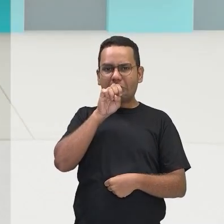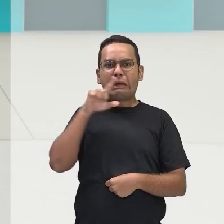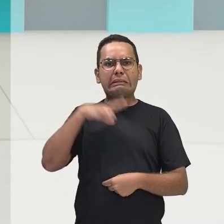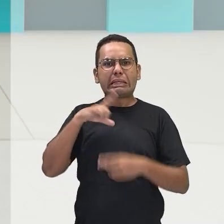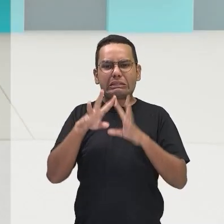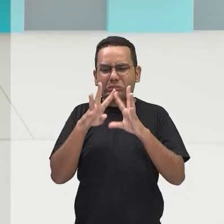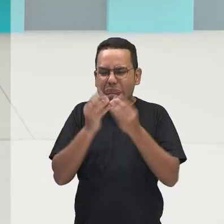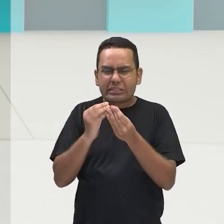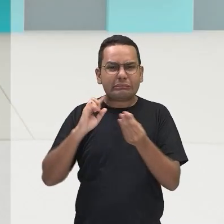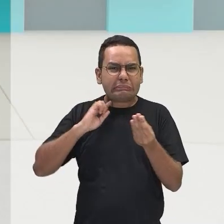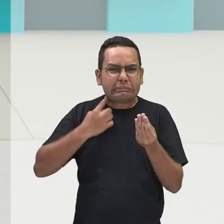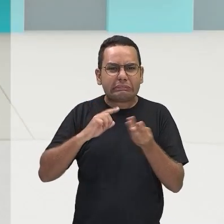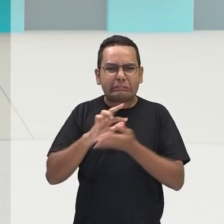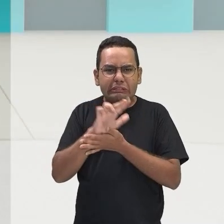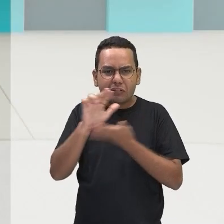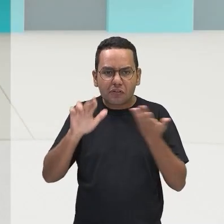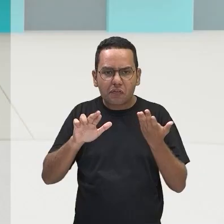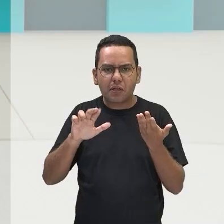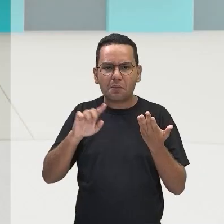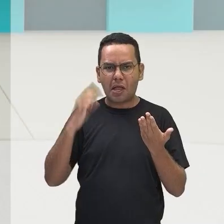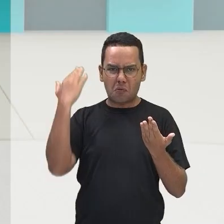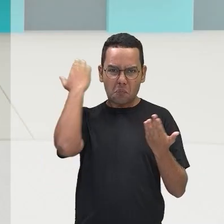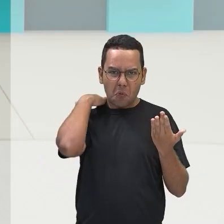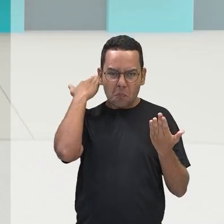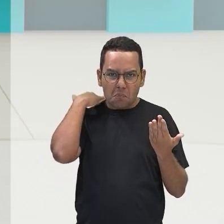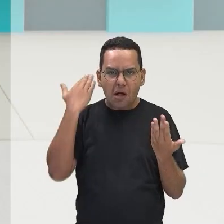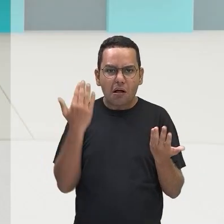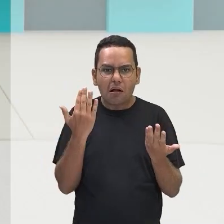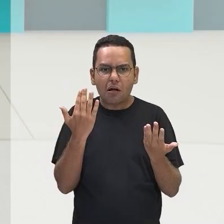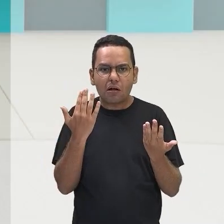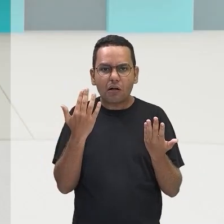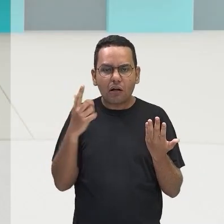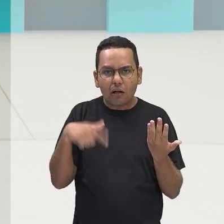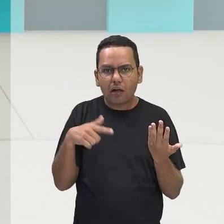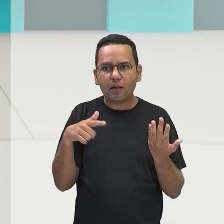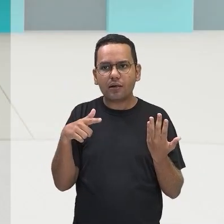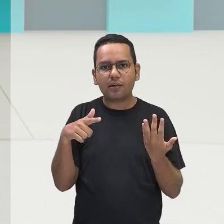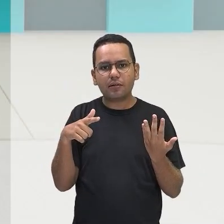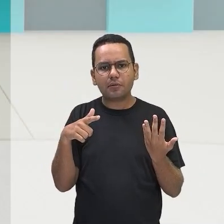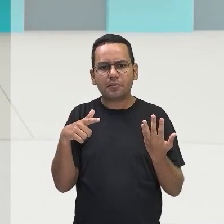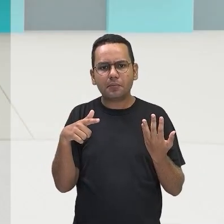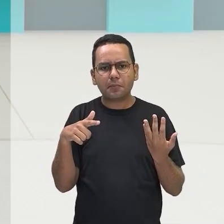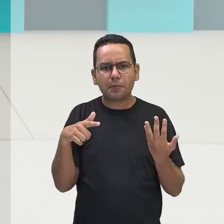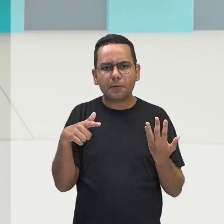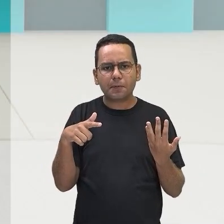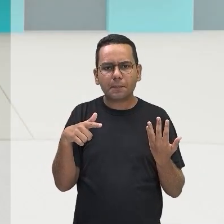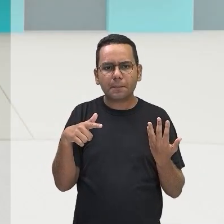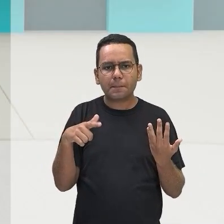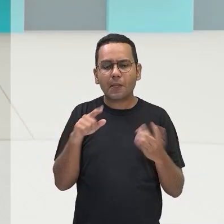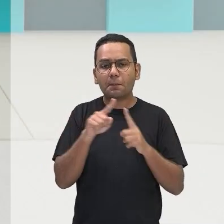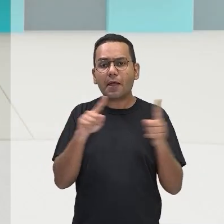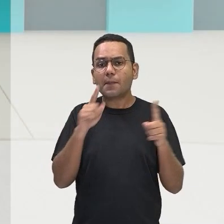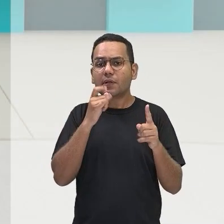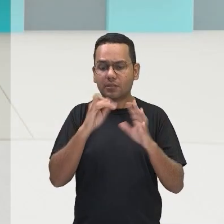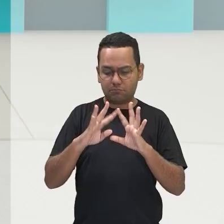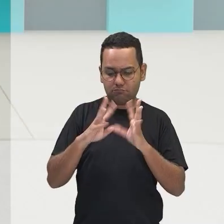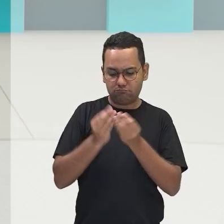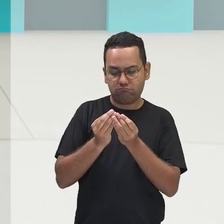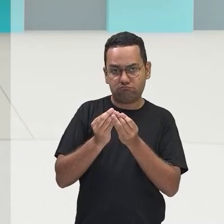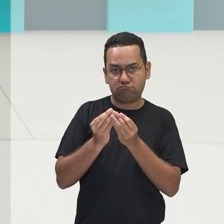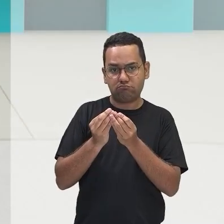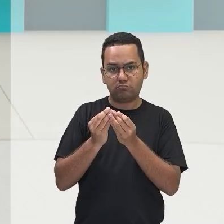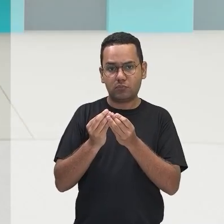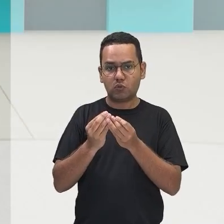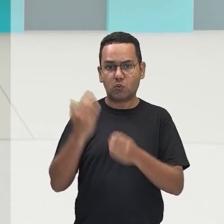no pulmão, não. Aonde que acontece essa troca gasosa, professor? Não é no pulmão? Então, essa toxina entra junto com